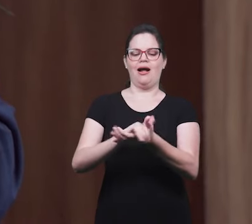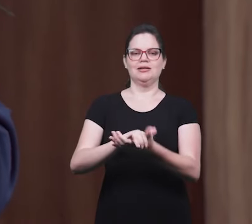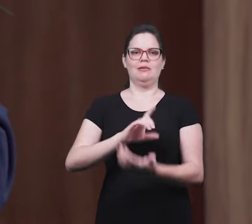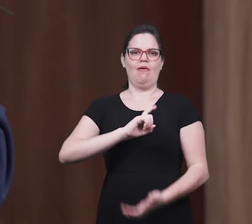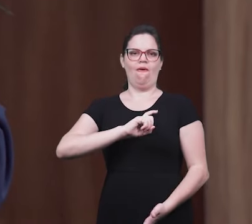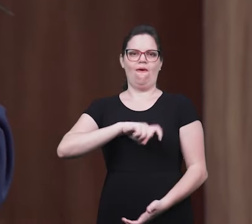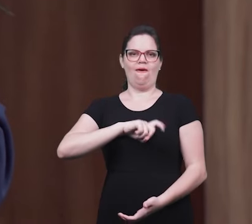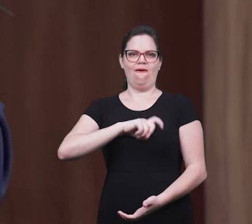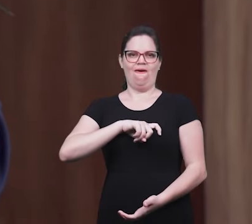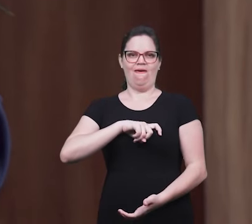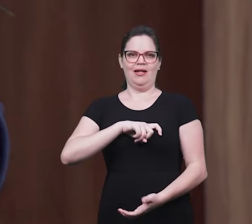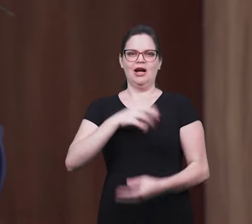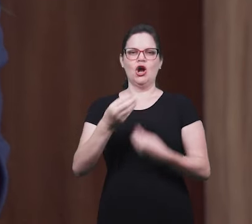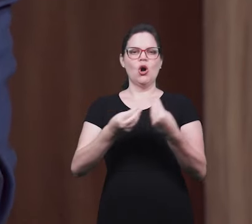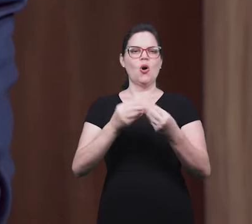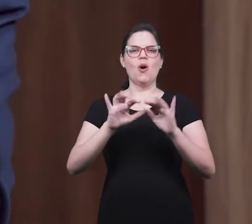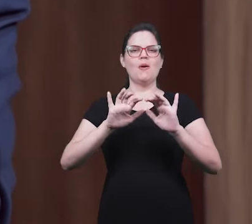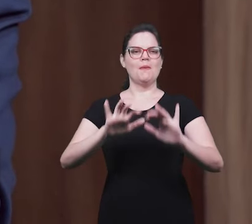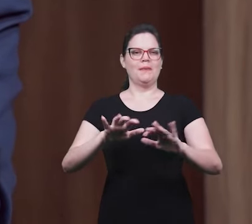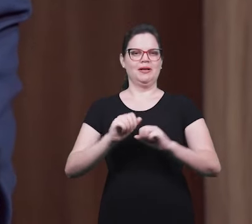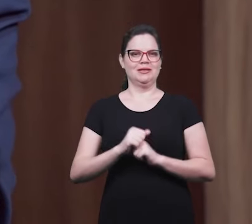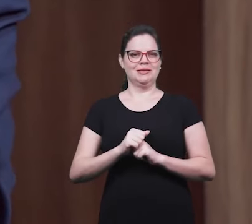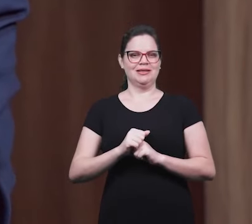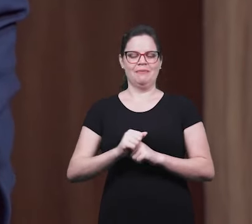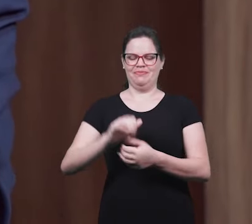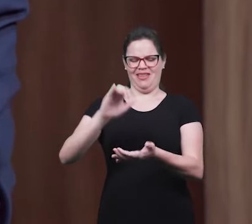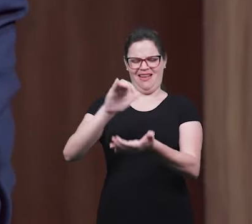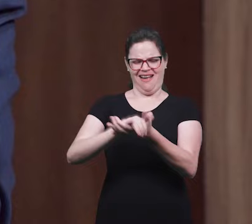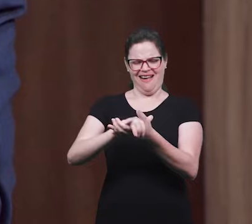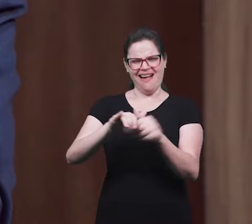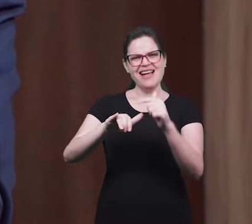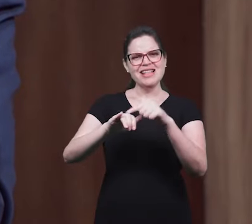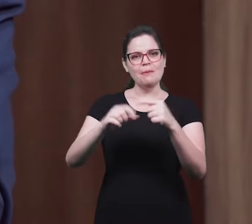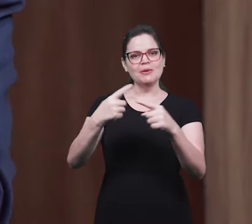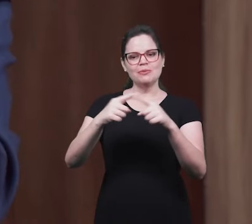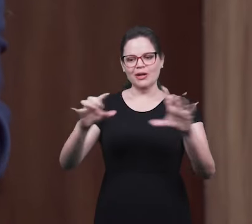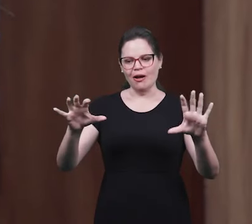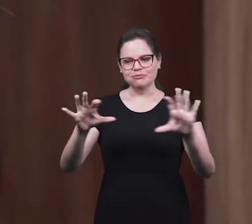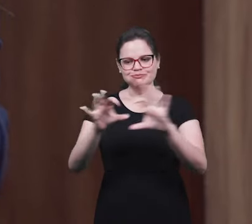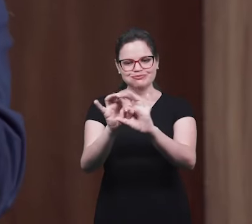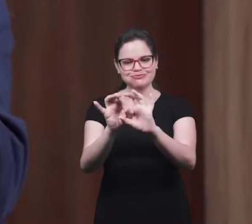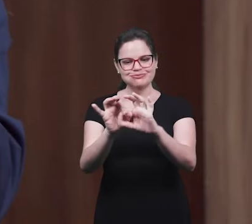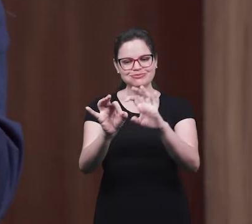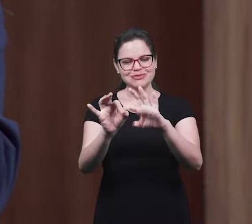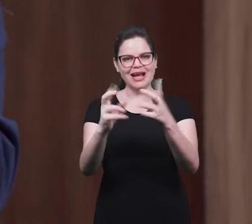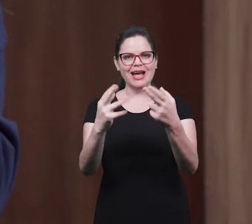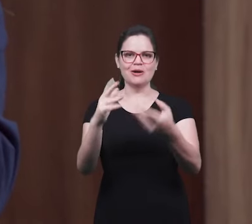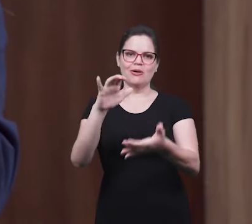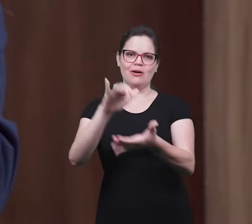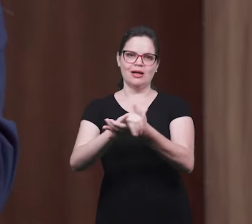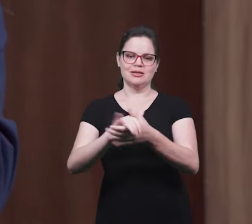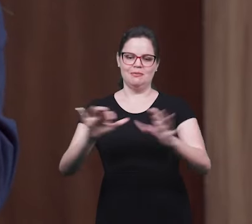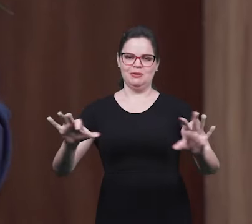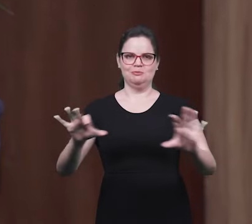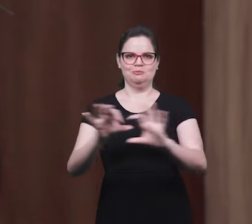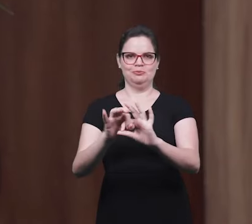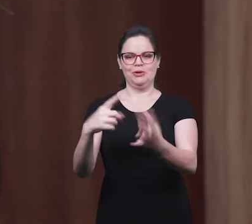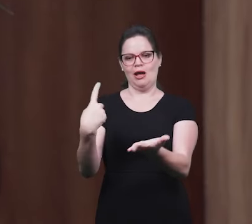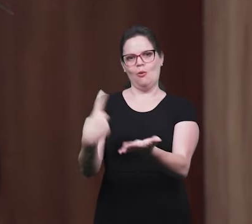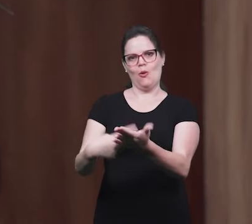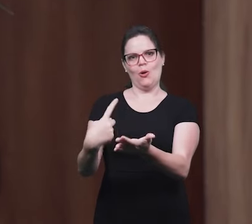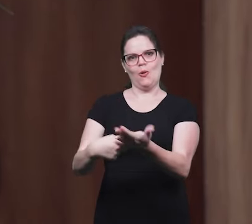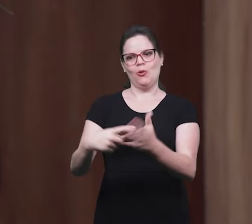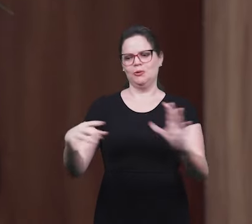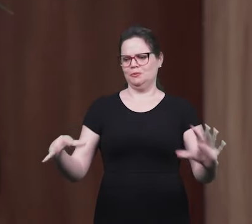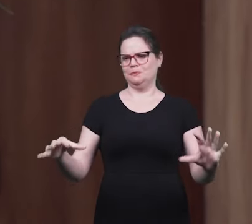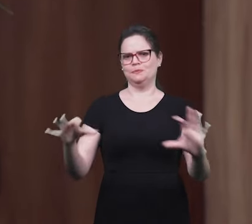a igreja. E parece, Jerônimo, que nós conseguimos fazer uma distinção. A partir de